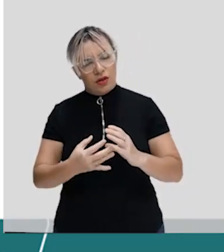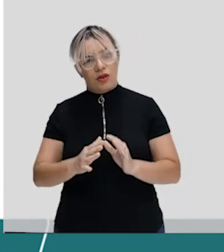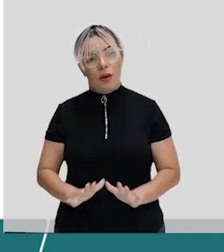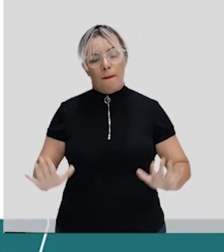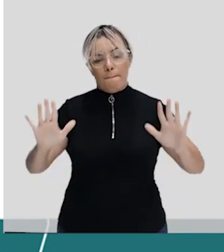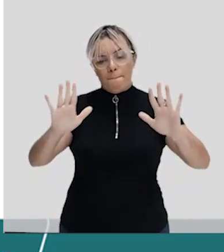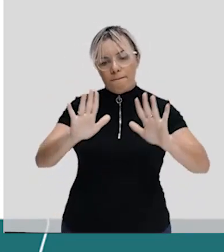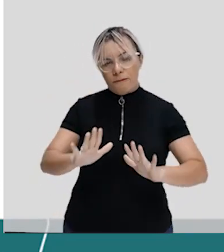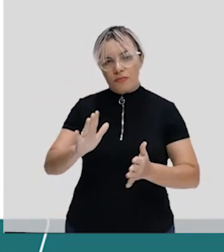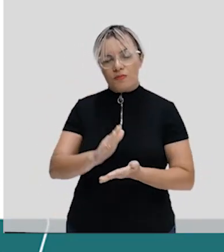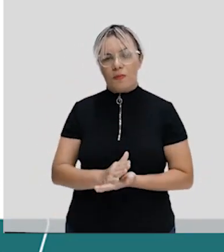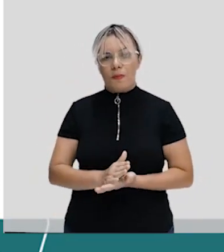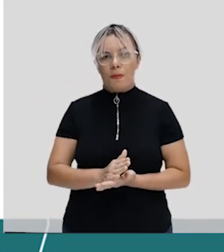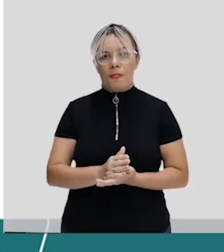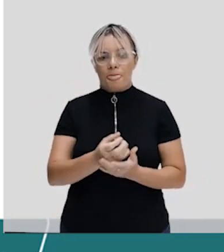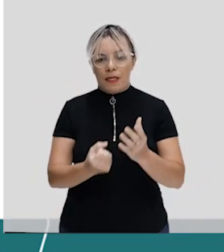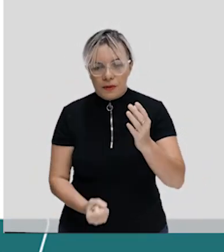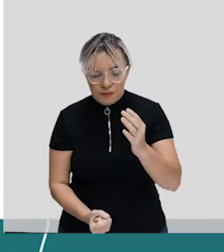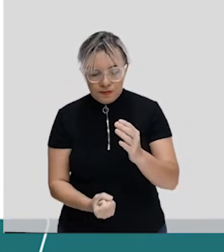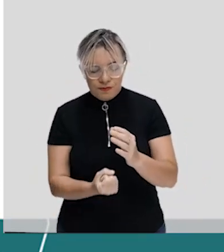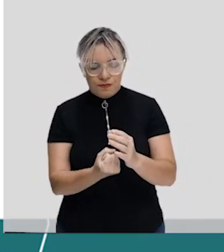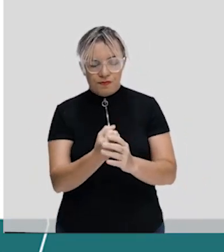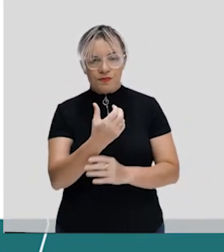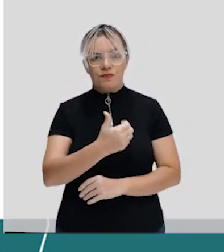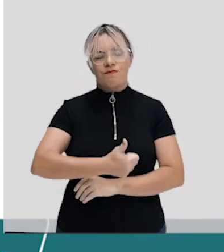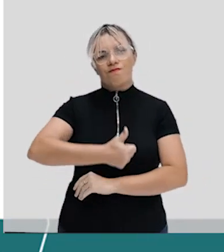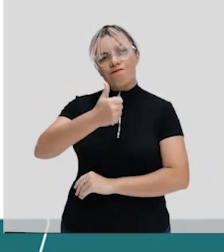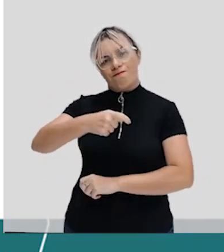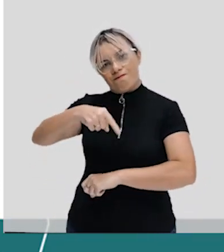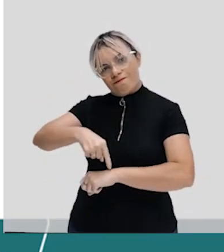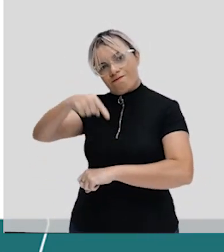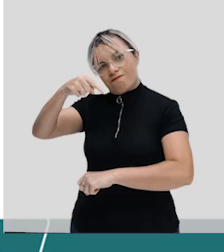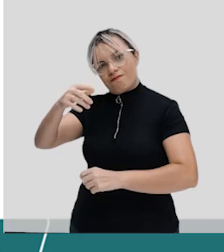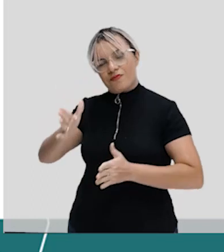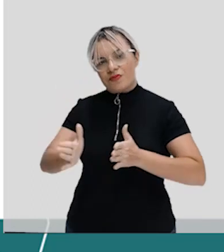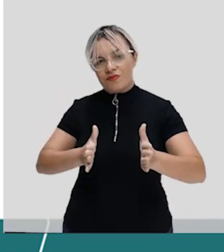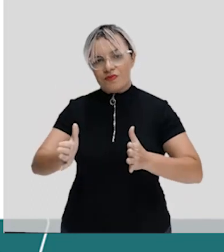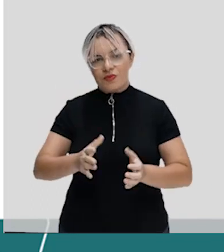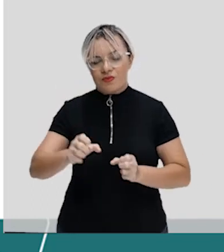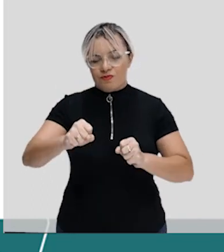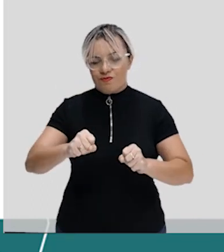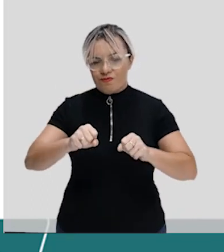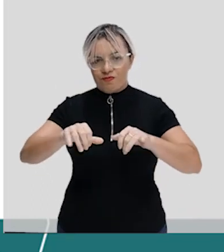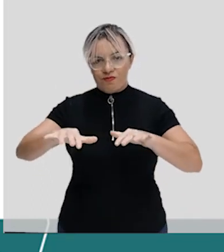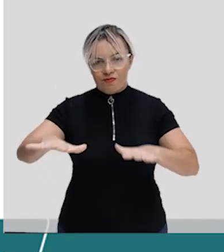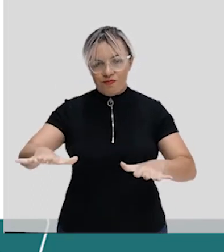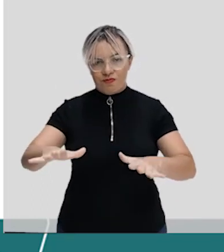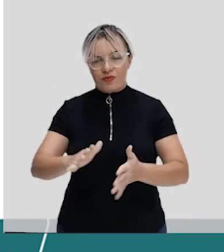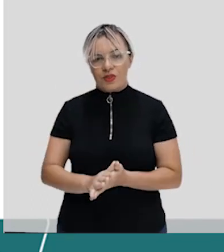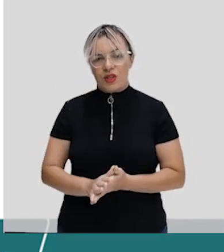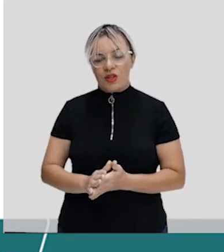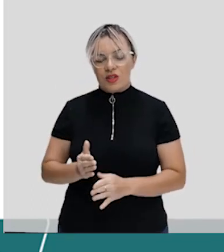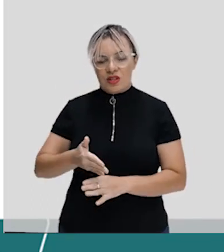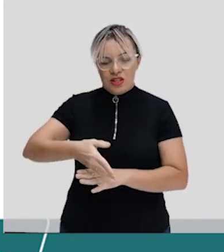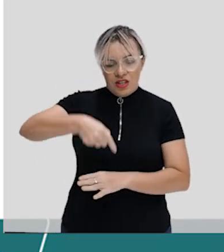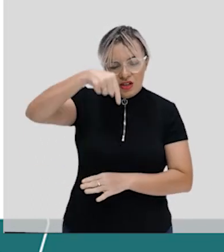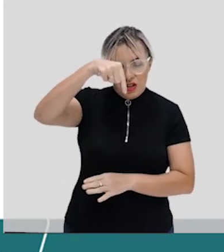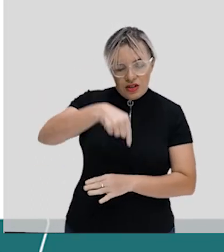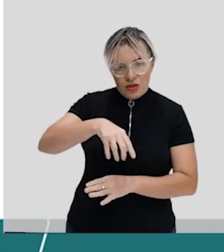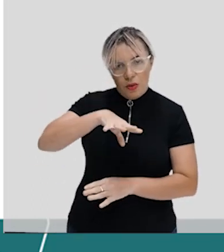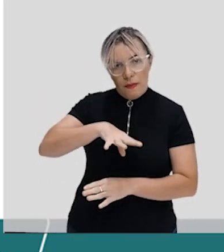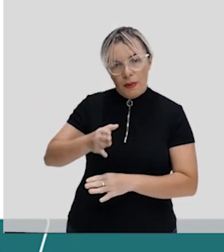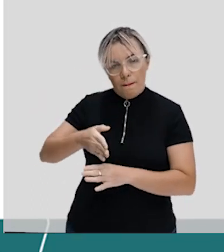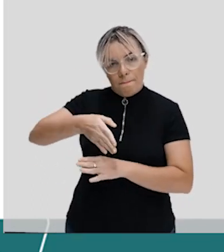dos primórdios, dos primeiros tempos da colonização portuguesa aqui na